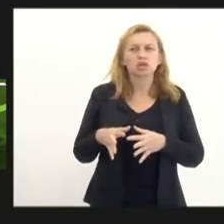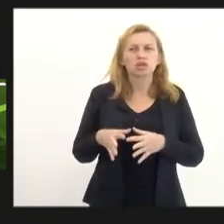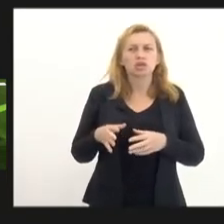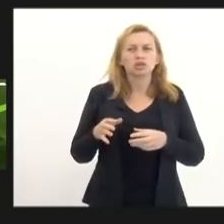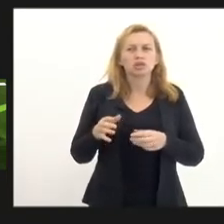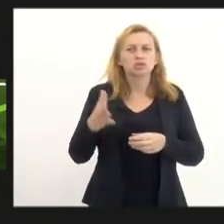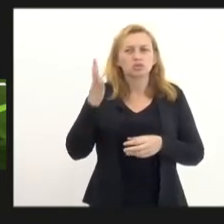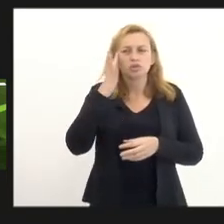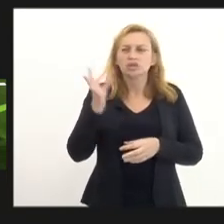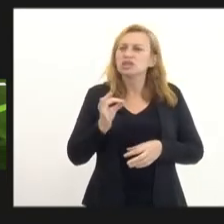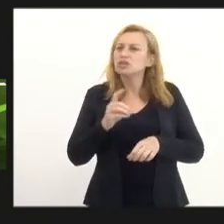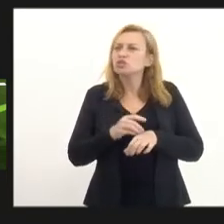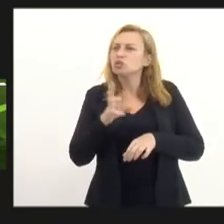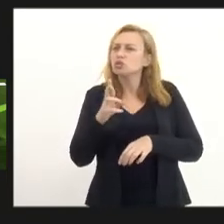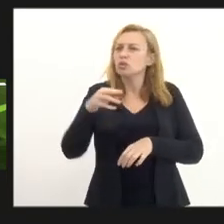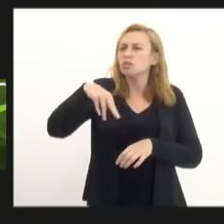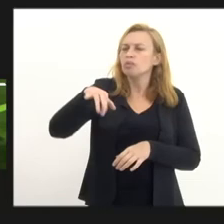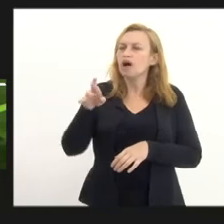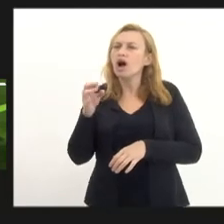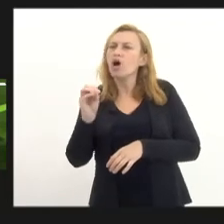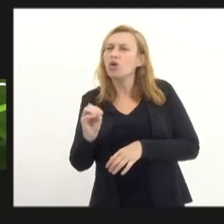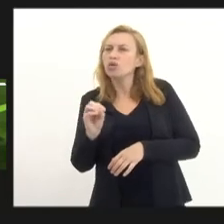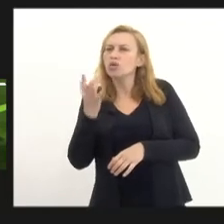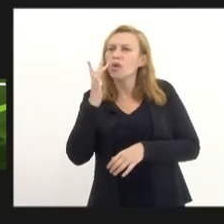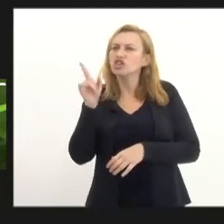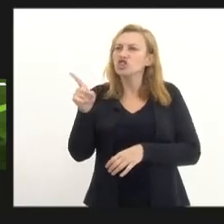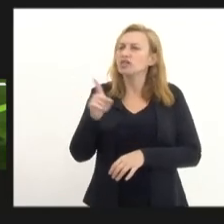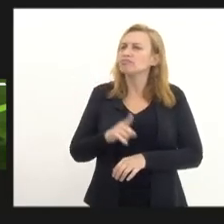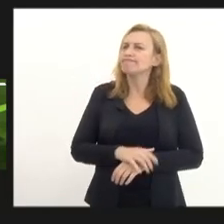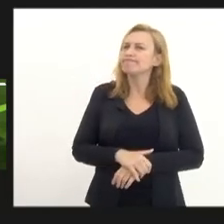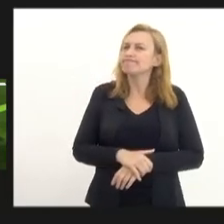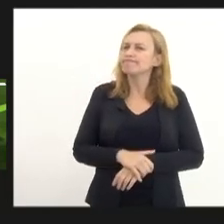Não sei se é o doutor Mauro, eu acho que é o doutor Mauro.